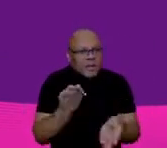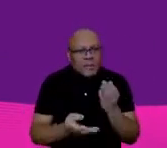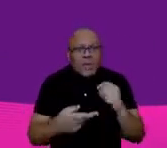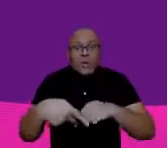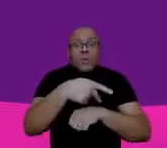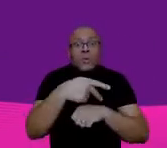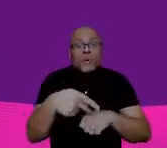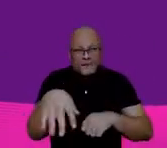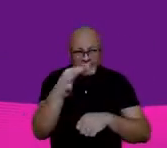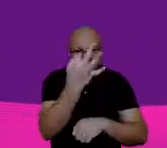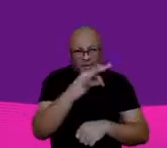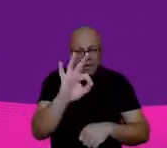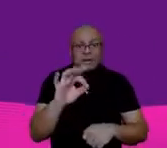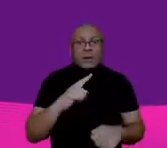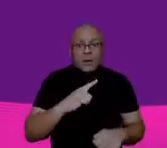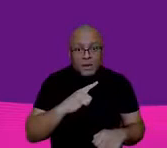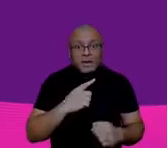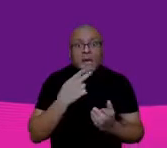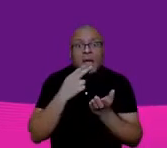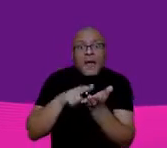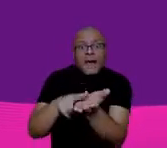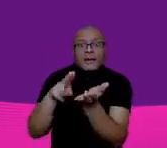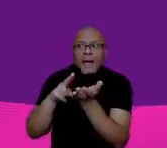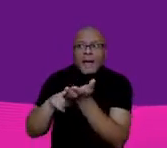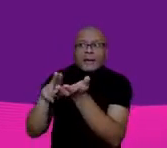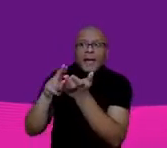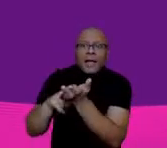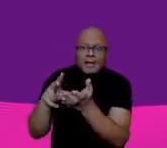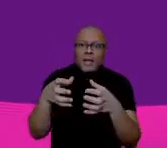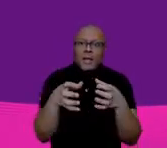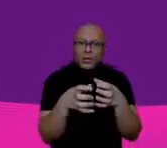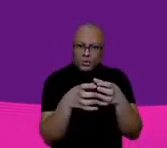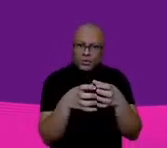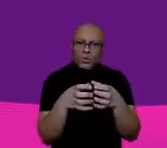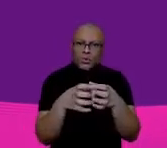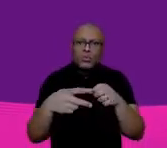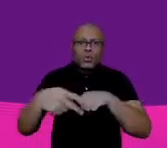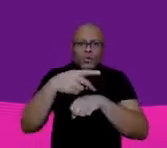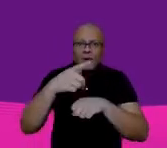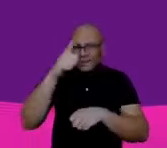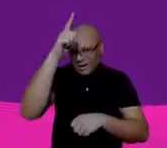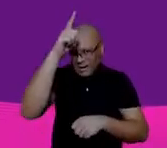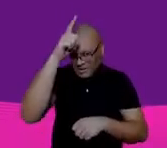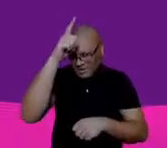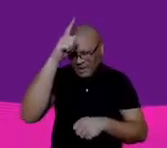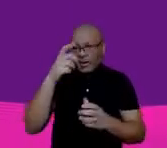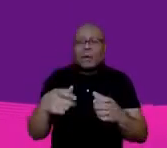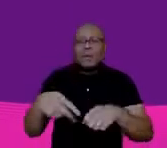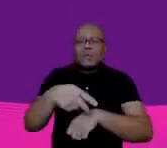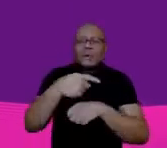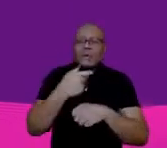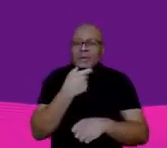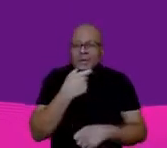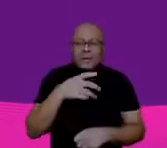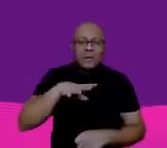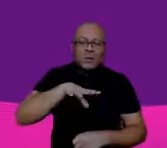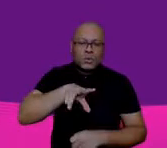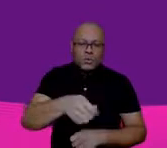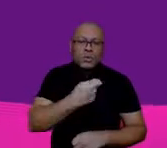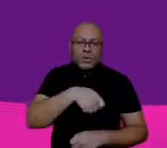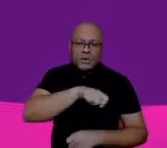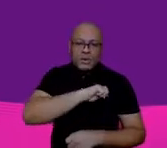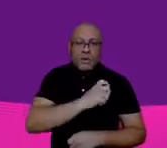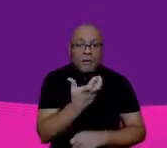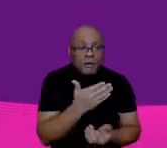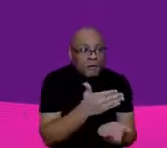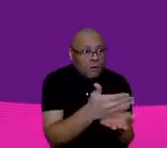várias cartas lá do pessoal, né? Da Alemanha, Inglaterra, Portugal, Espanha, querendo começar a fazer essa terapia,